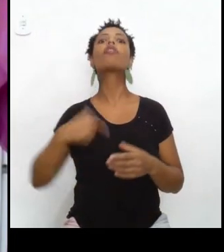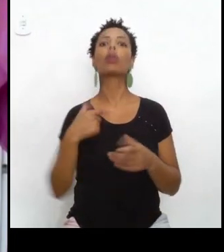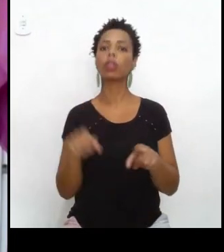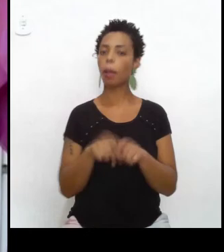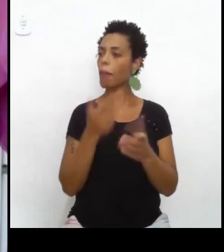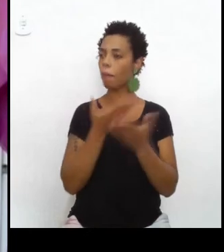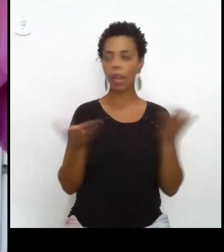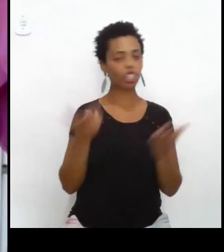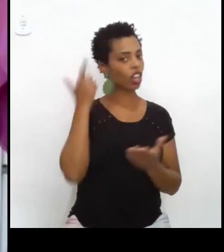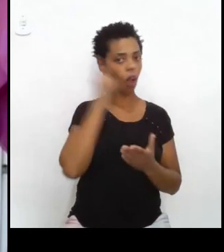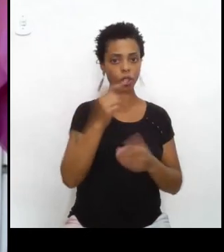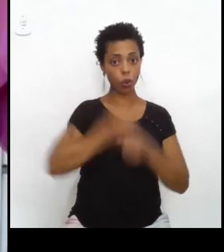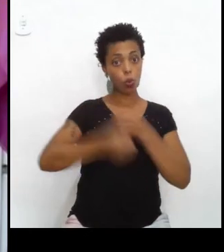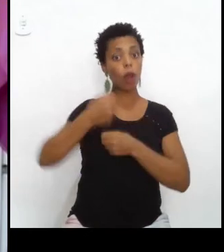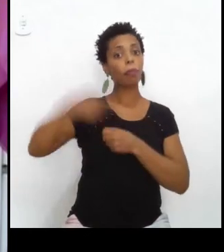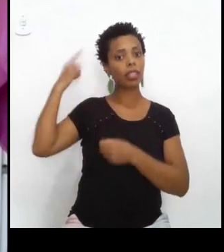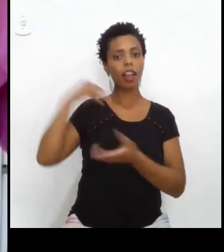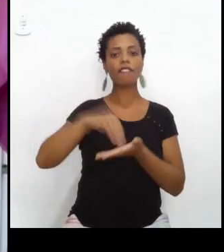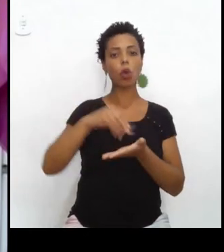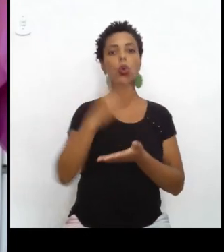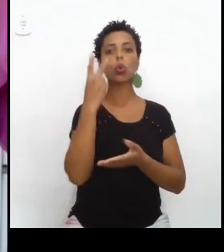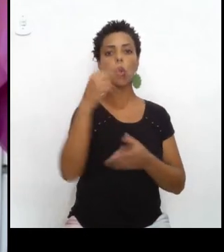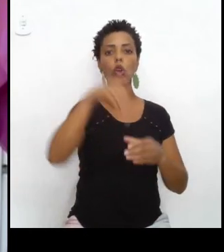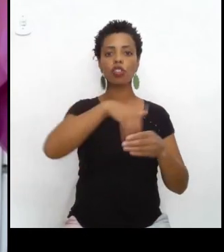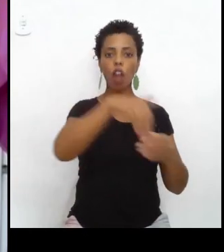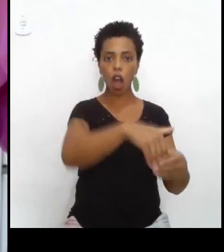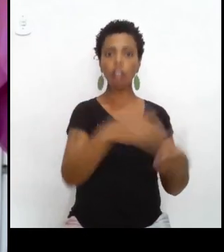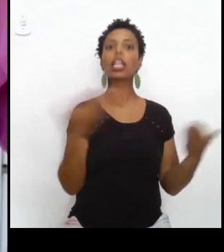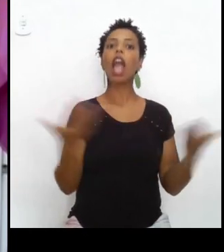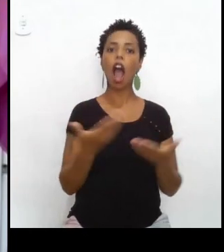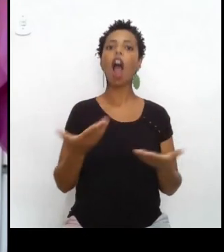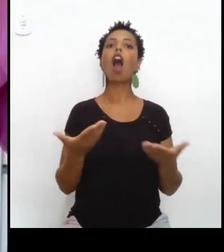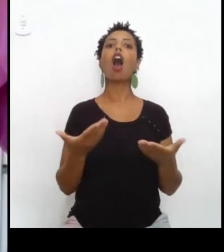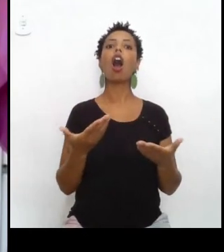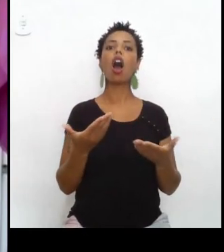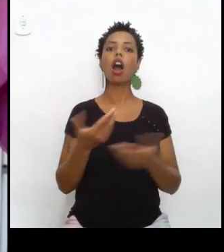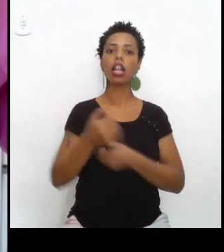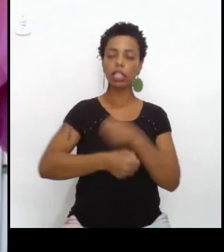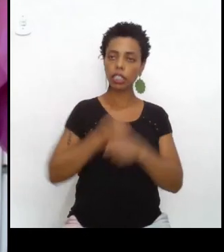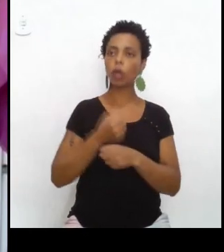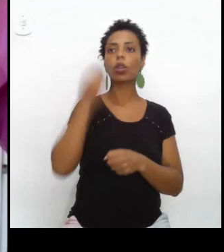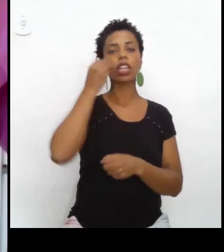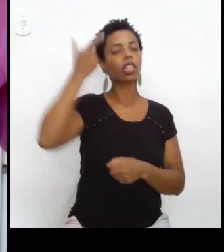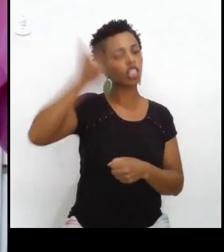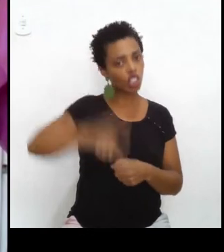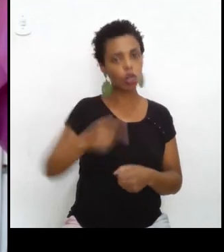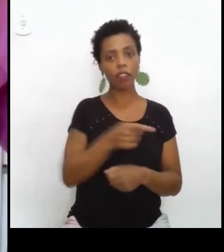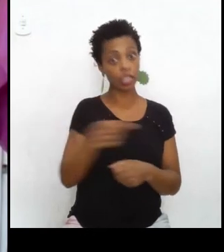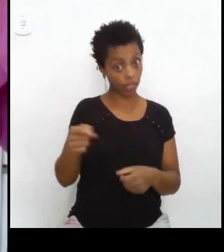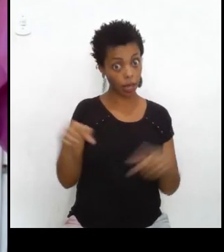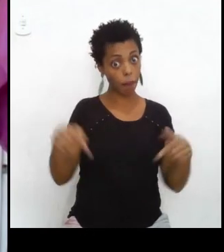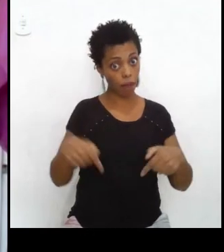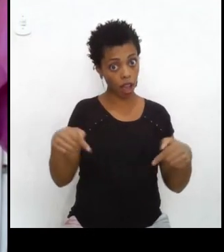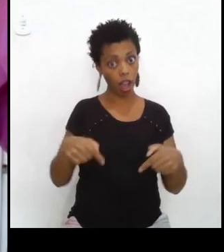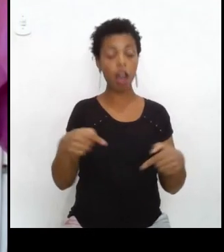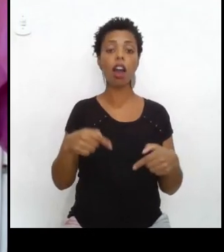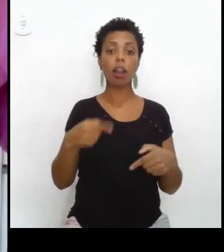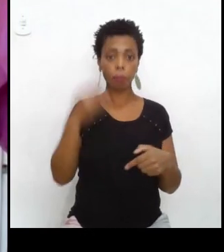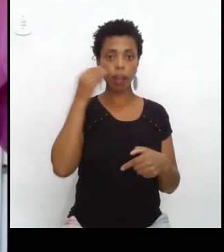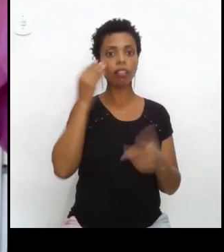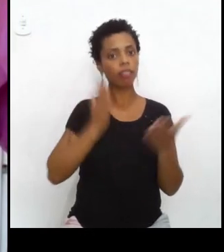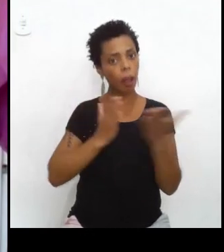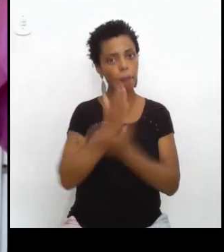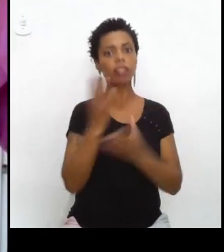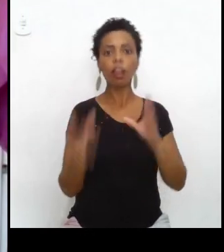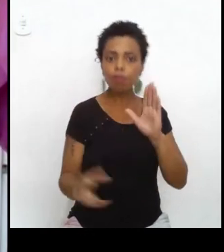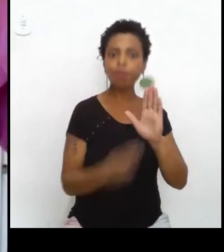no ano passado por dois votos estão representando ele também já está na pauta dessa semana inclusive é para gente ir em